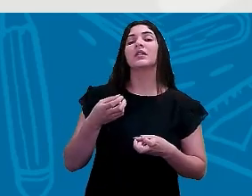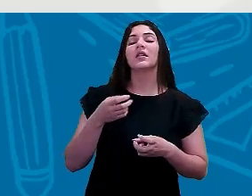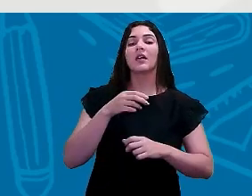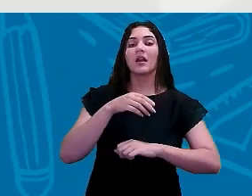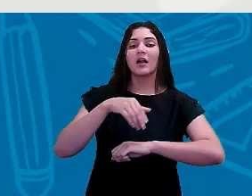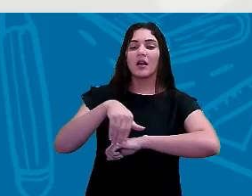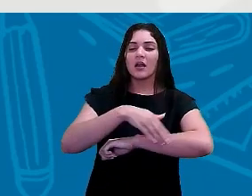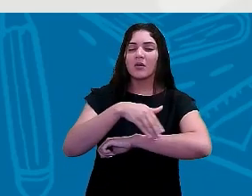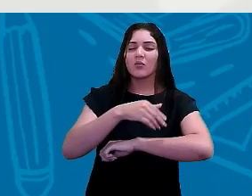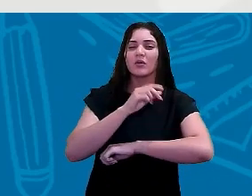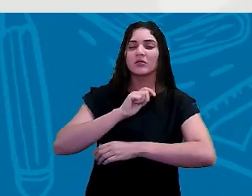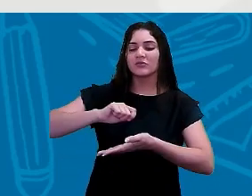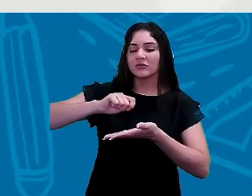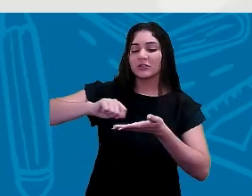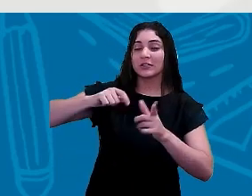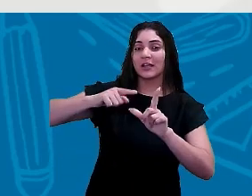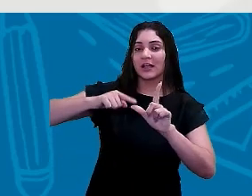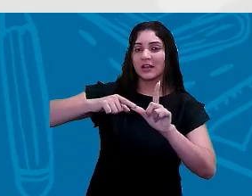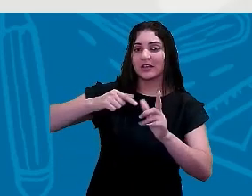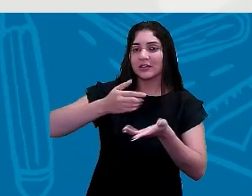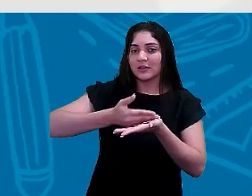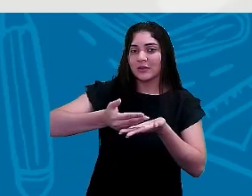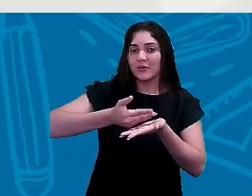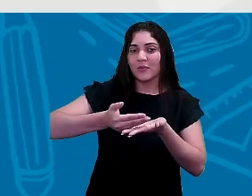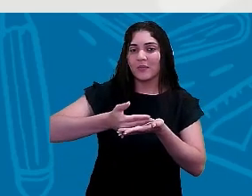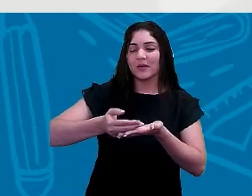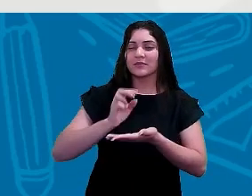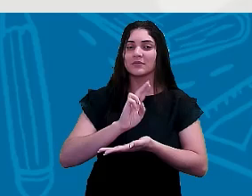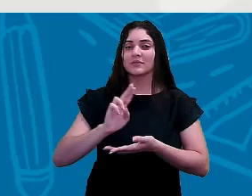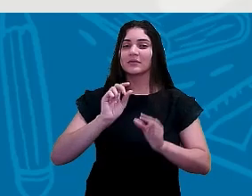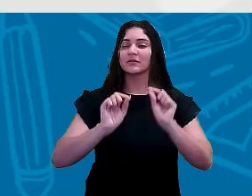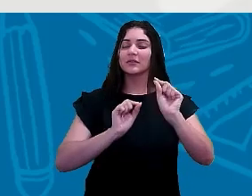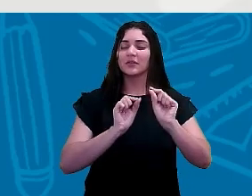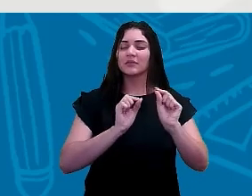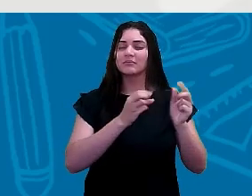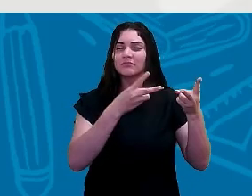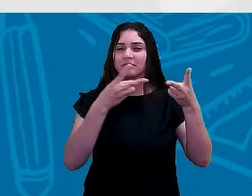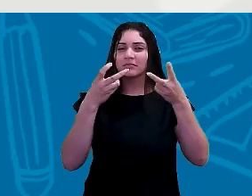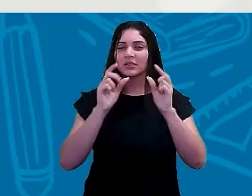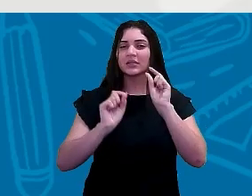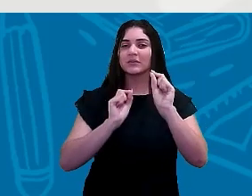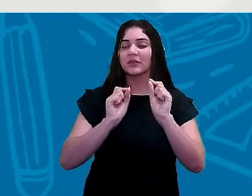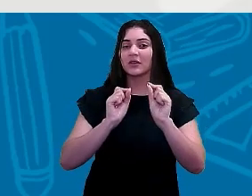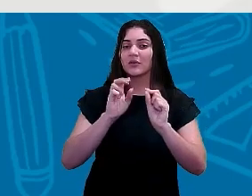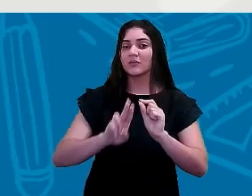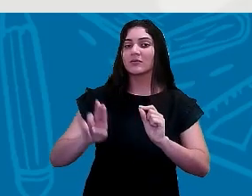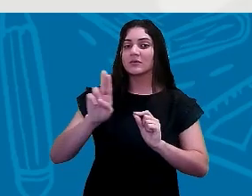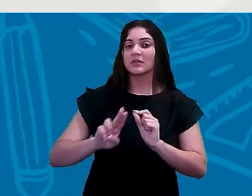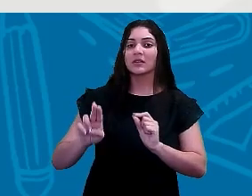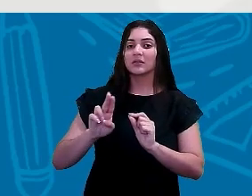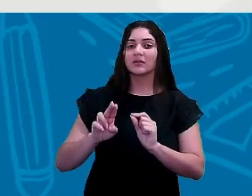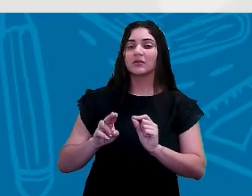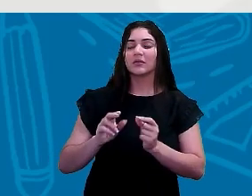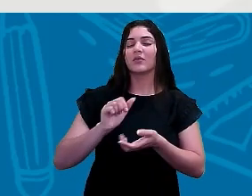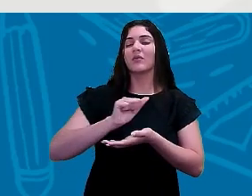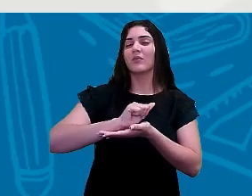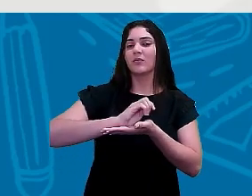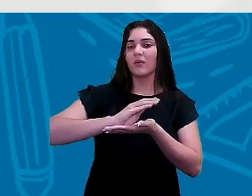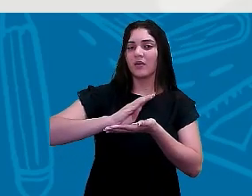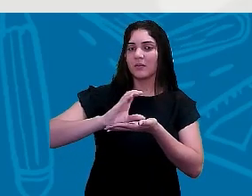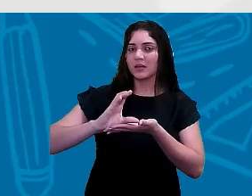letrinha inicial, que é a letra que começa o nome, observem que foi usado o quê? o